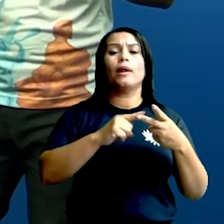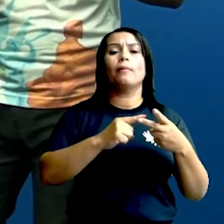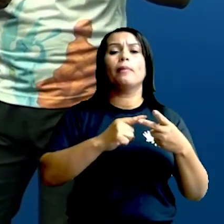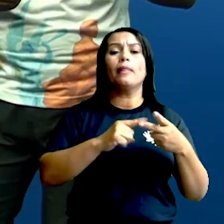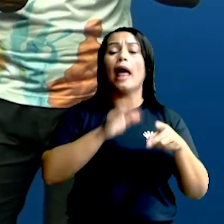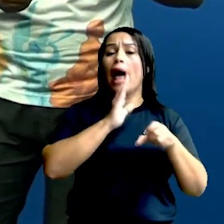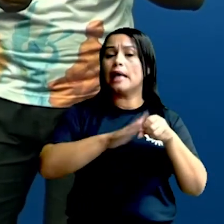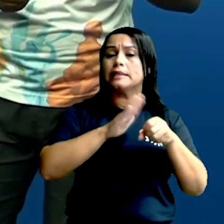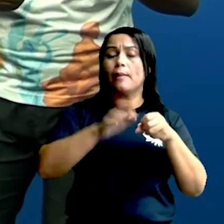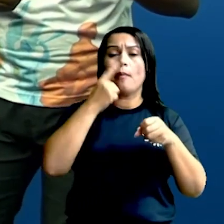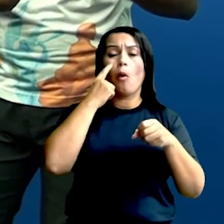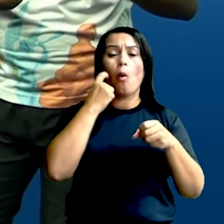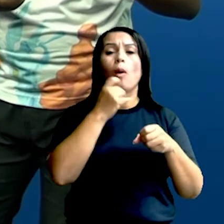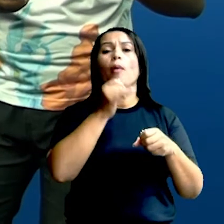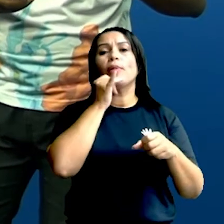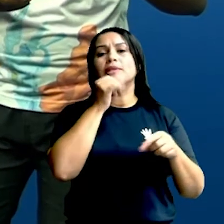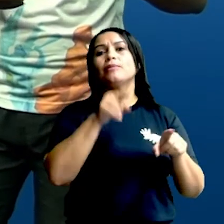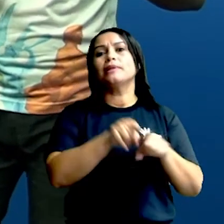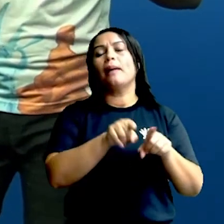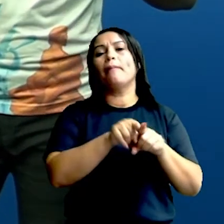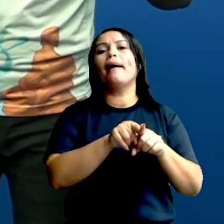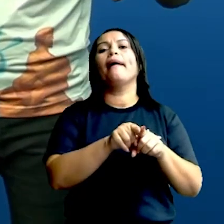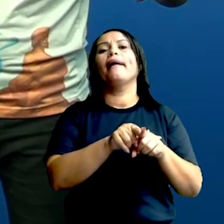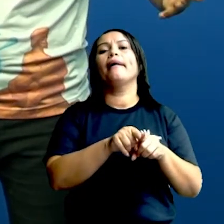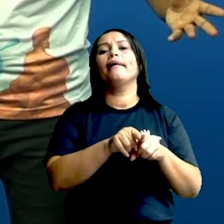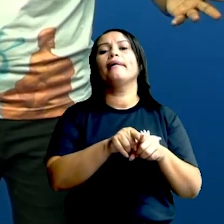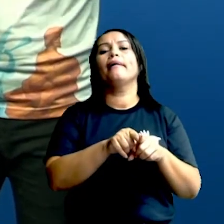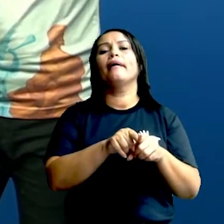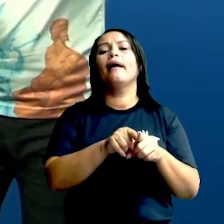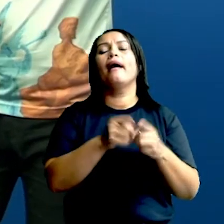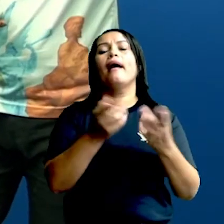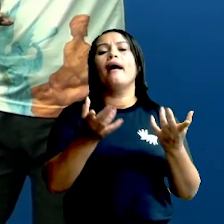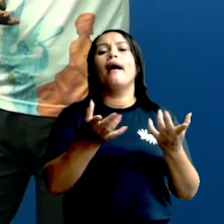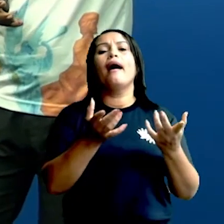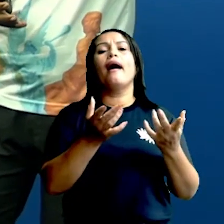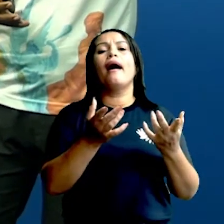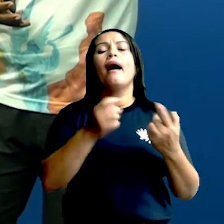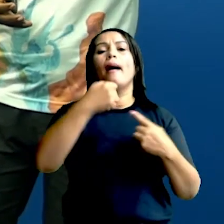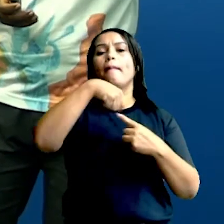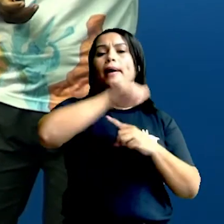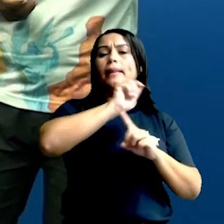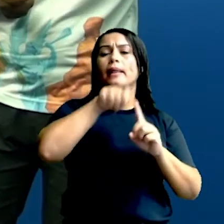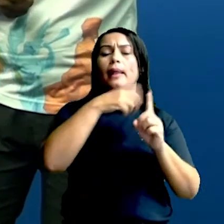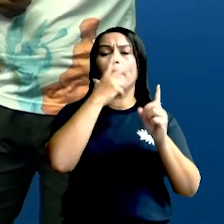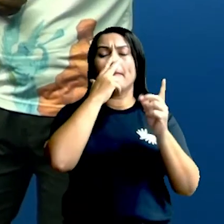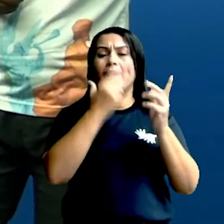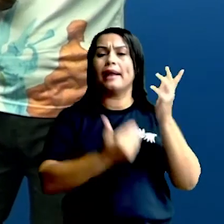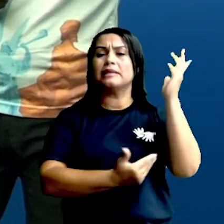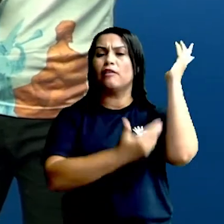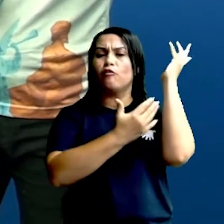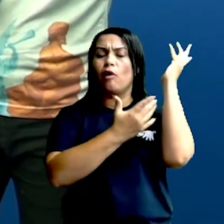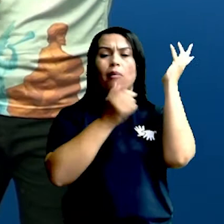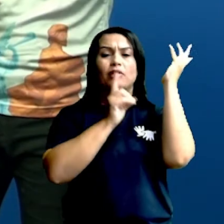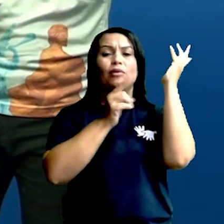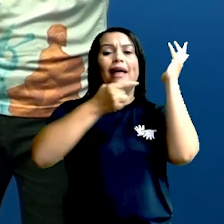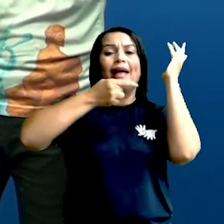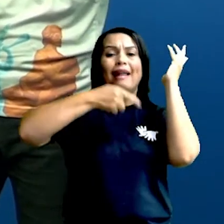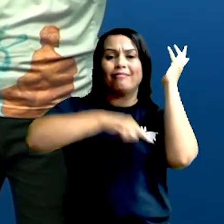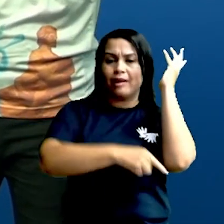a bananeira, que aparentemente parece ser que o caule dela é o que vemos do lado de fora, ali nada mais é